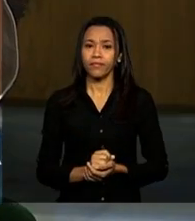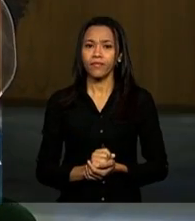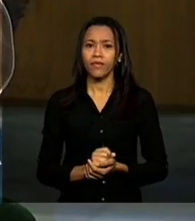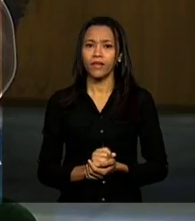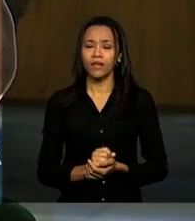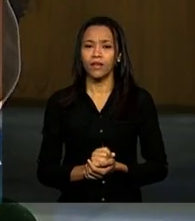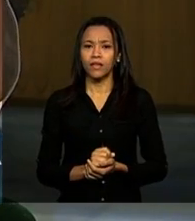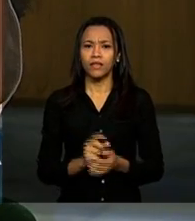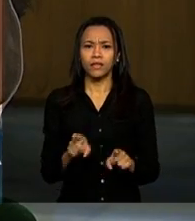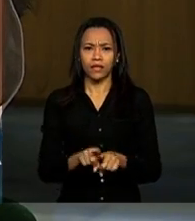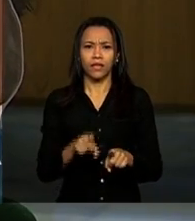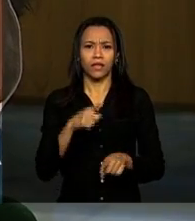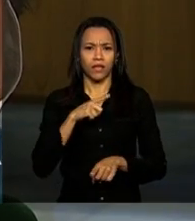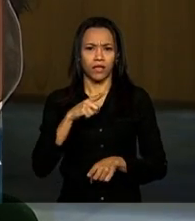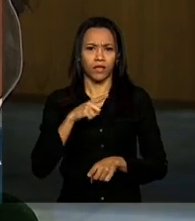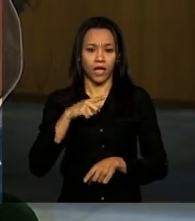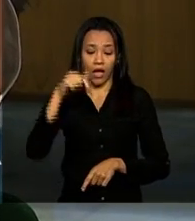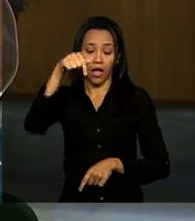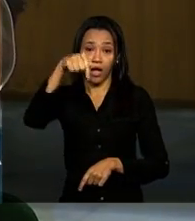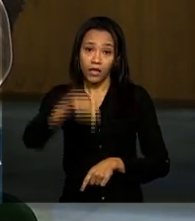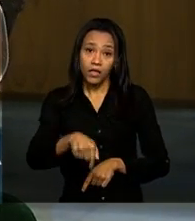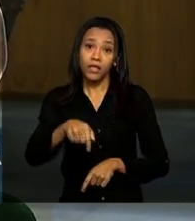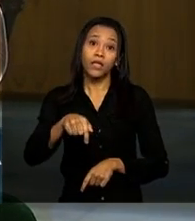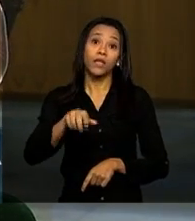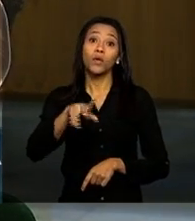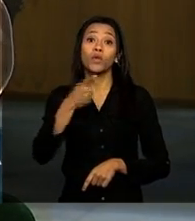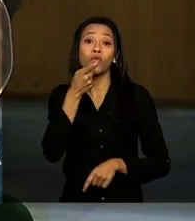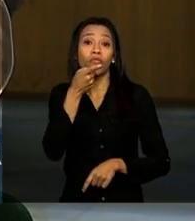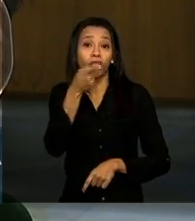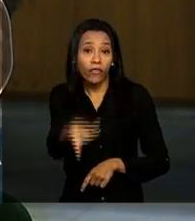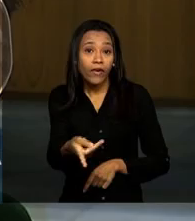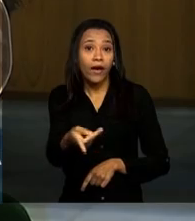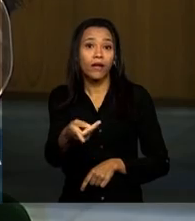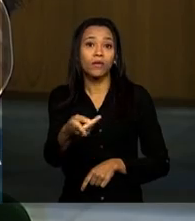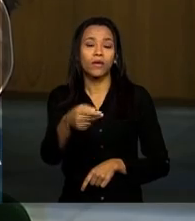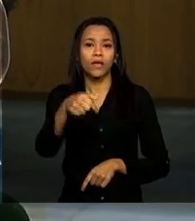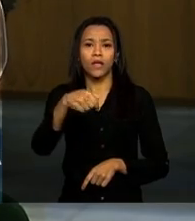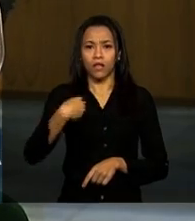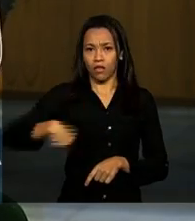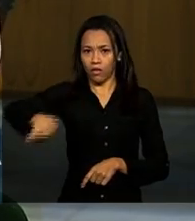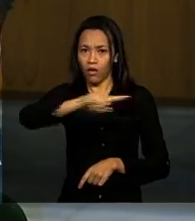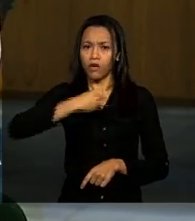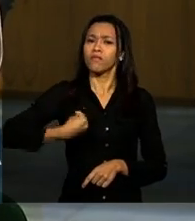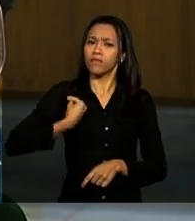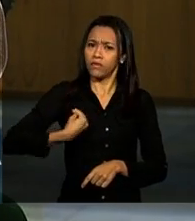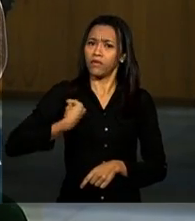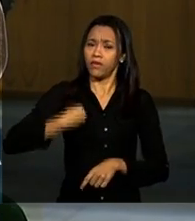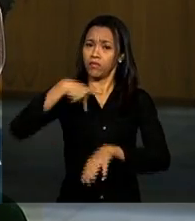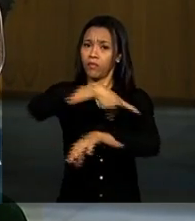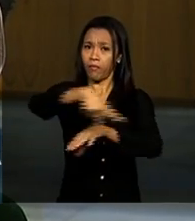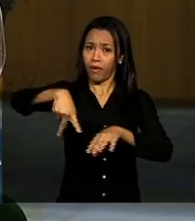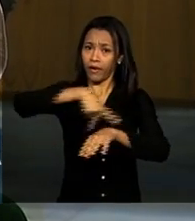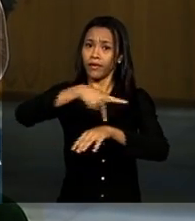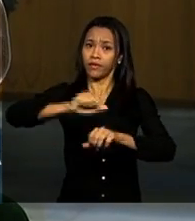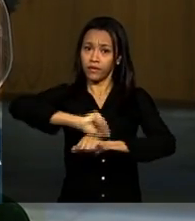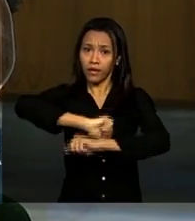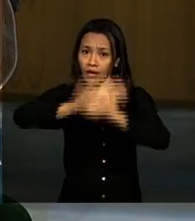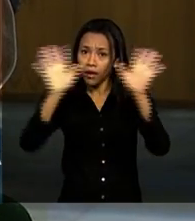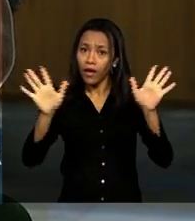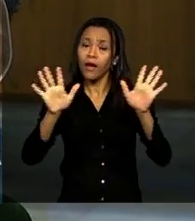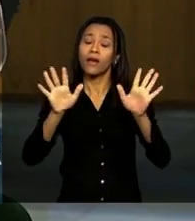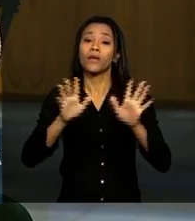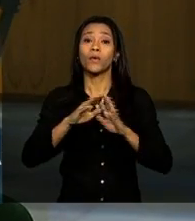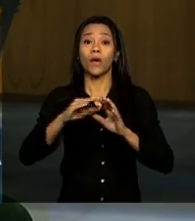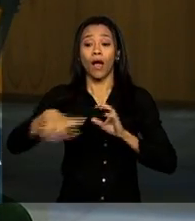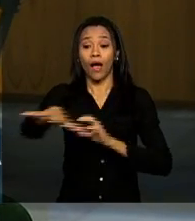há enfrentamento aqui e quando eu digo enfrentamento a gente vive num país claríssimo de monopólio da comunicação